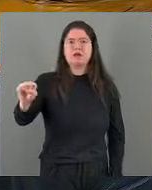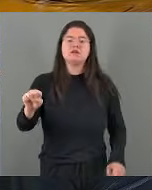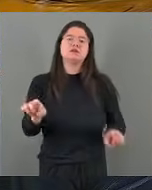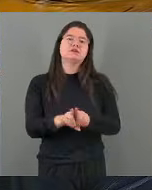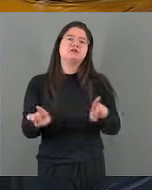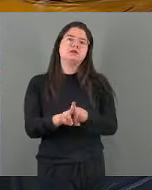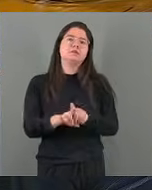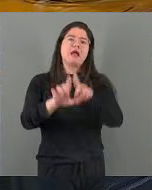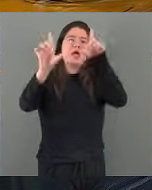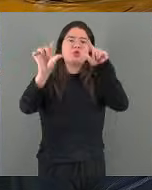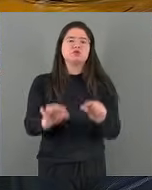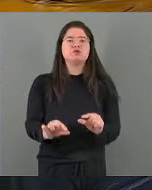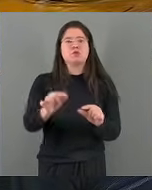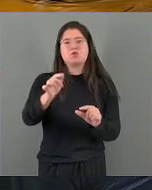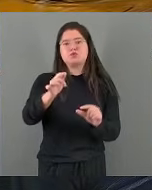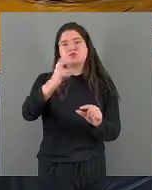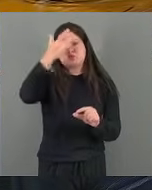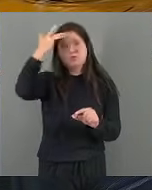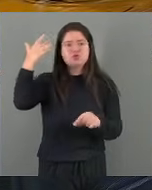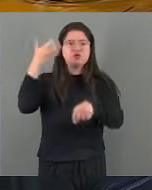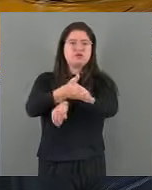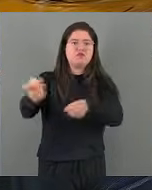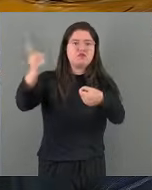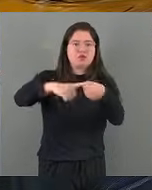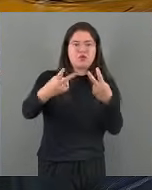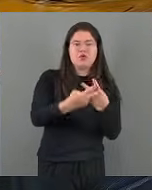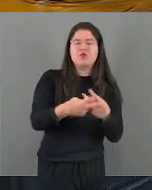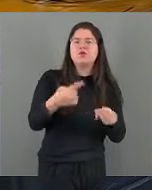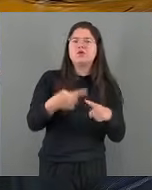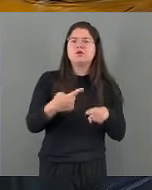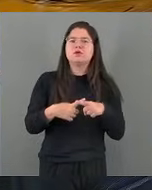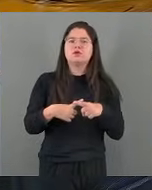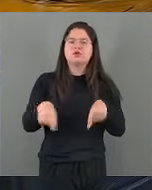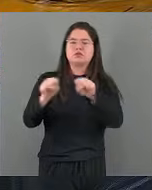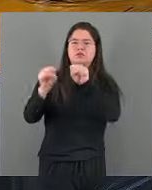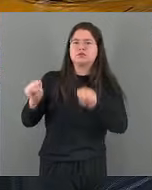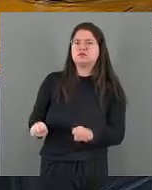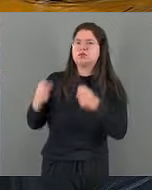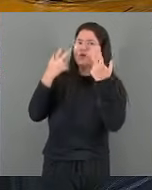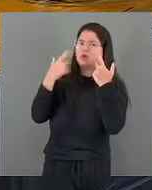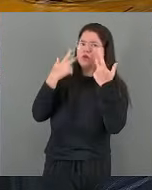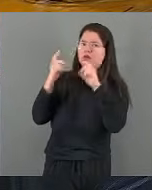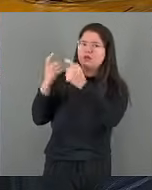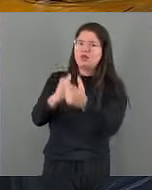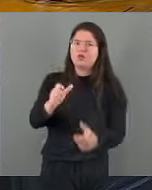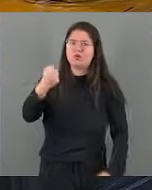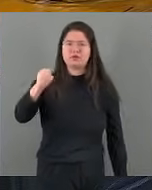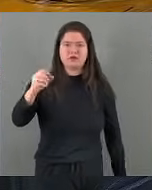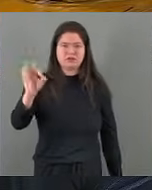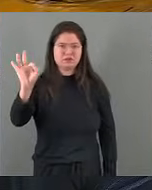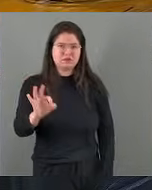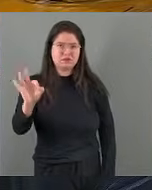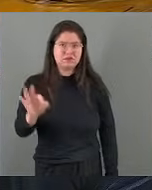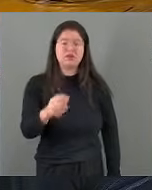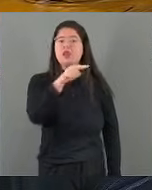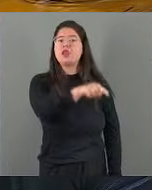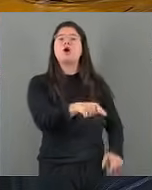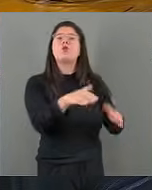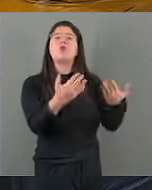reincidência, ela chega, enquanto no sistema comum, no sistema tradicional, é 80%. Sabe quanto é